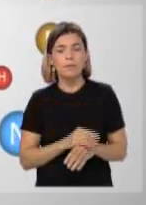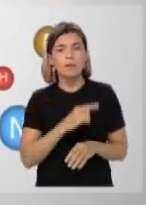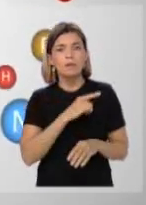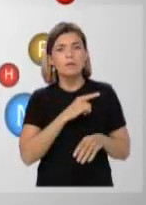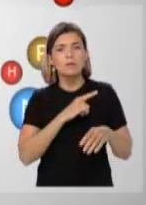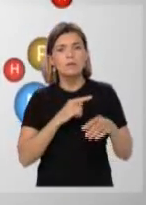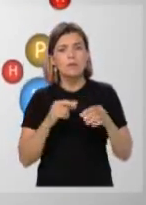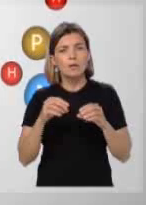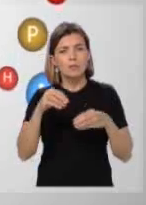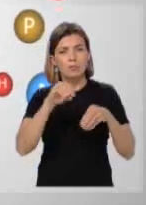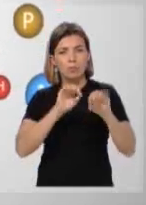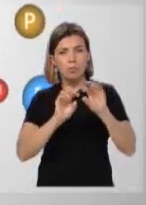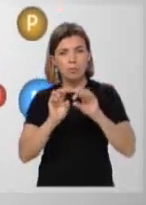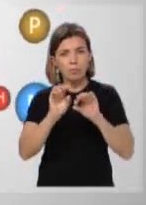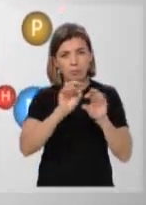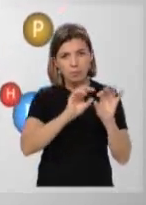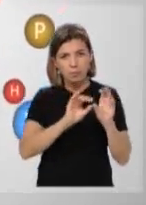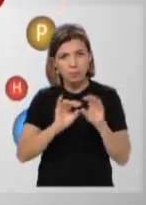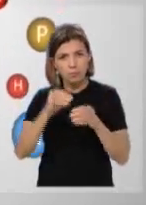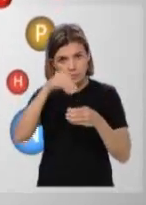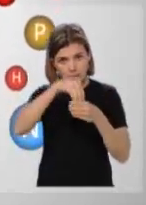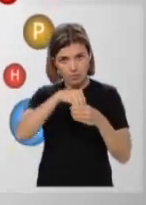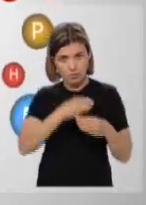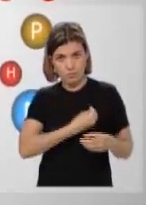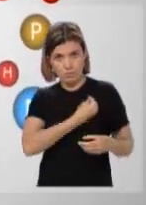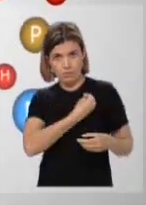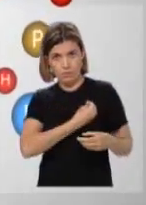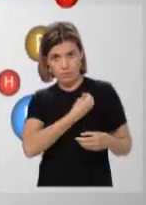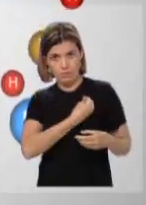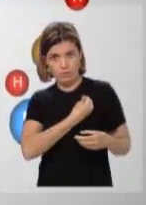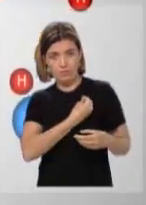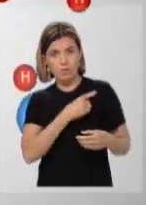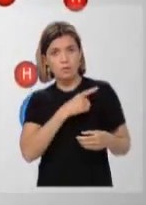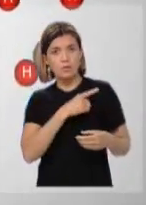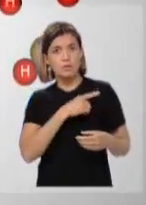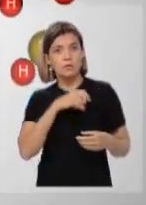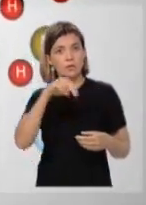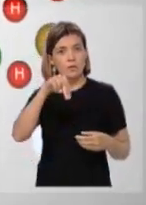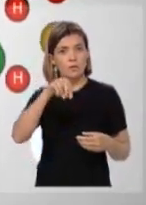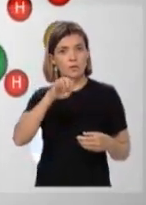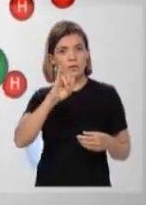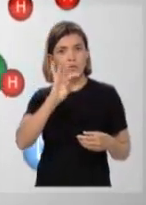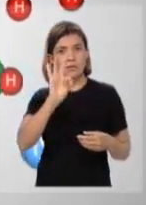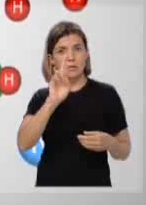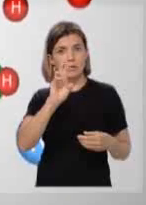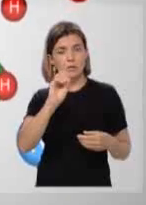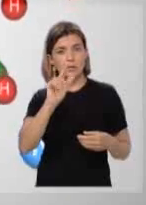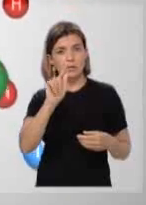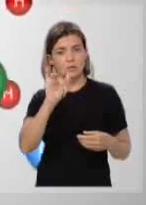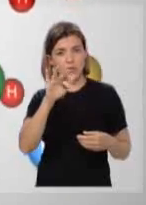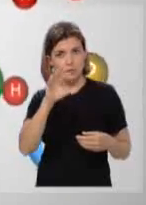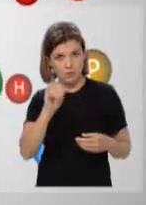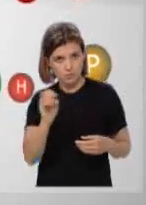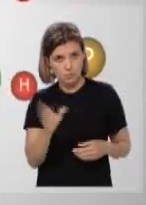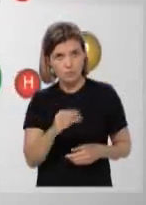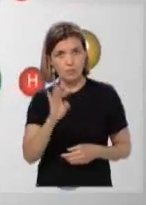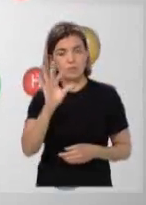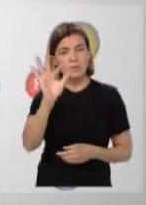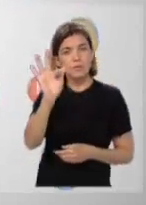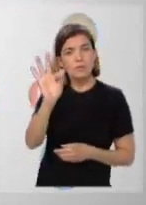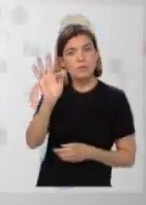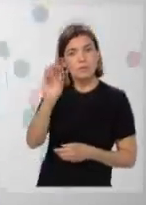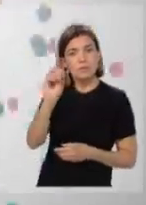A maioria das moléculas orgânicas presentes nos seres vivos também é composta por nitrogênio, fósforo e